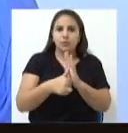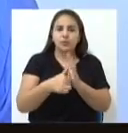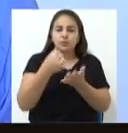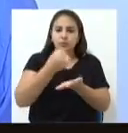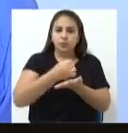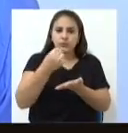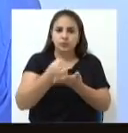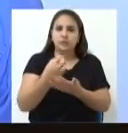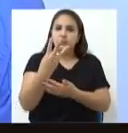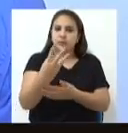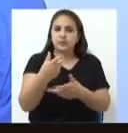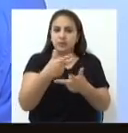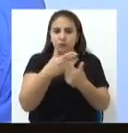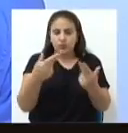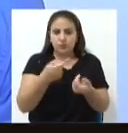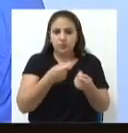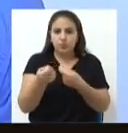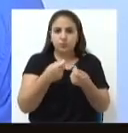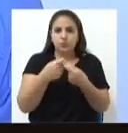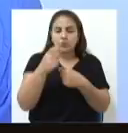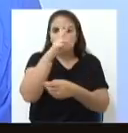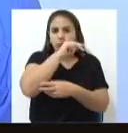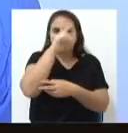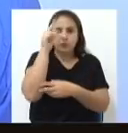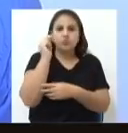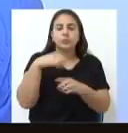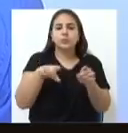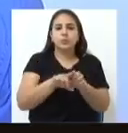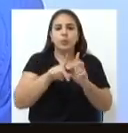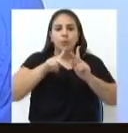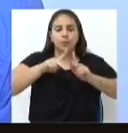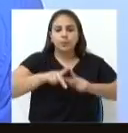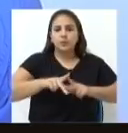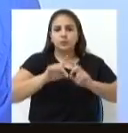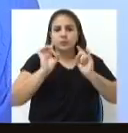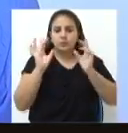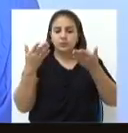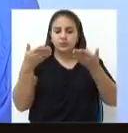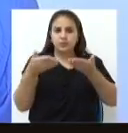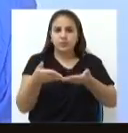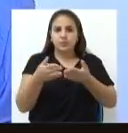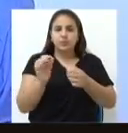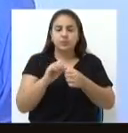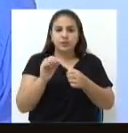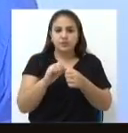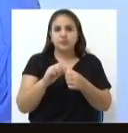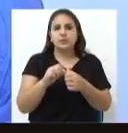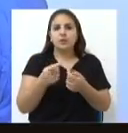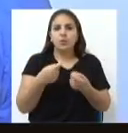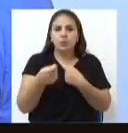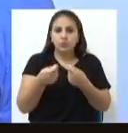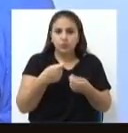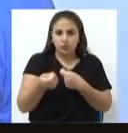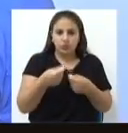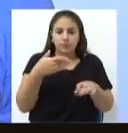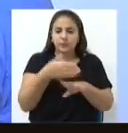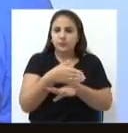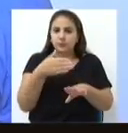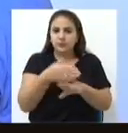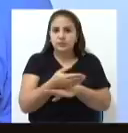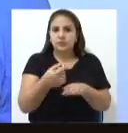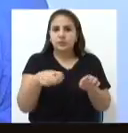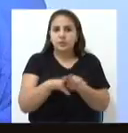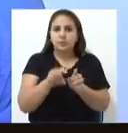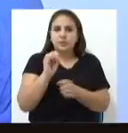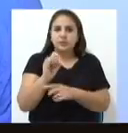uma terceira via de controle, o município designa uma pessoa especificamente para fazer o controle de presença, de se as